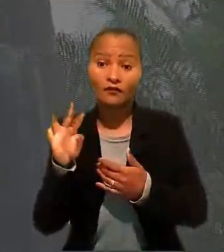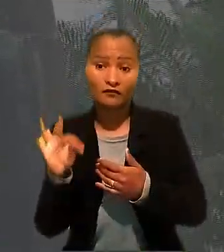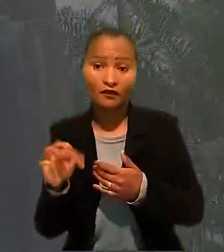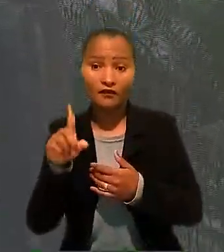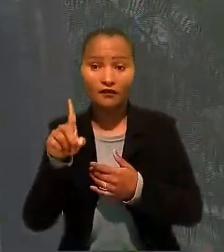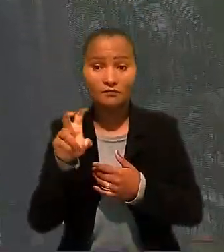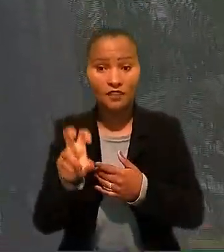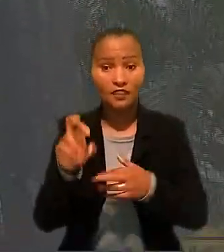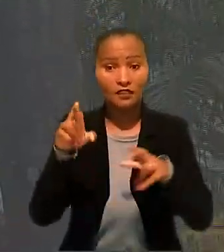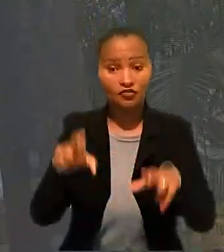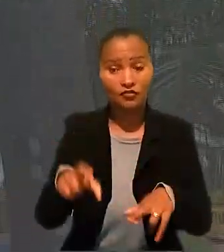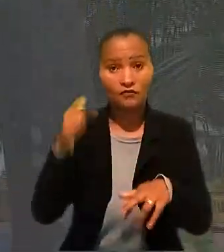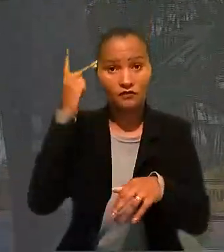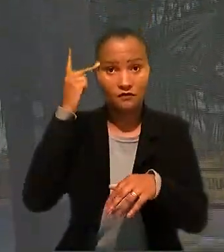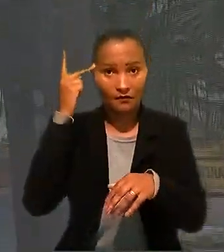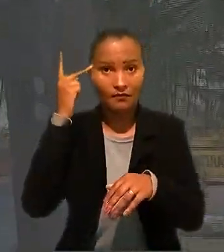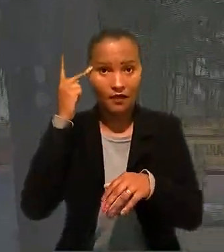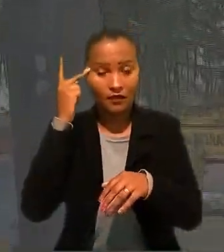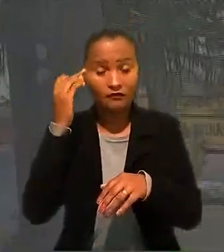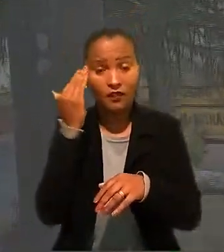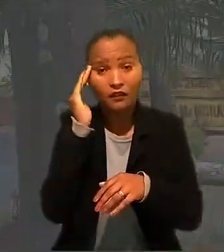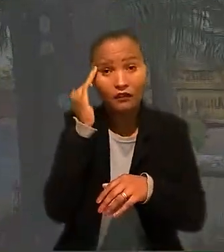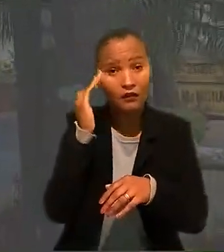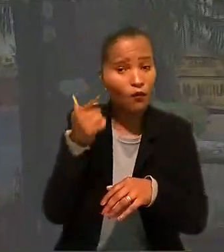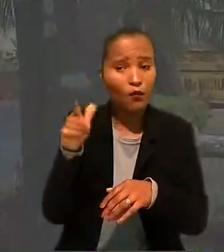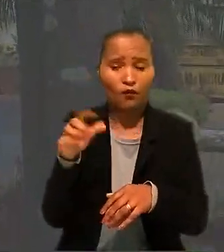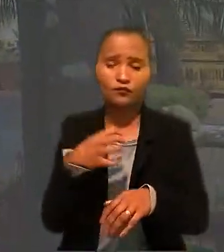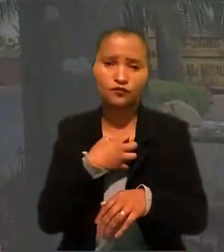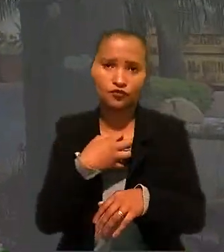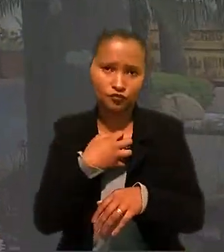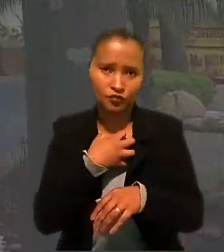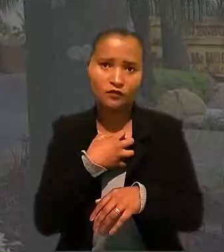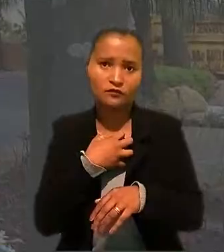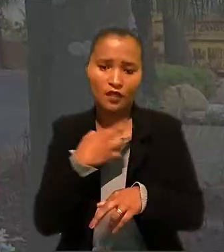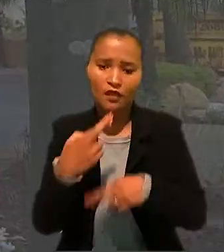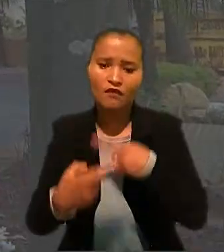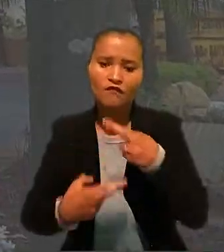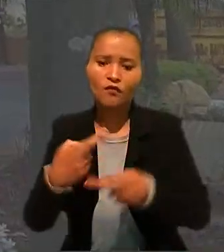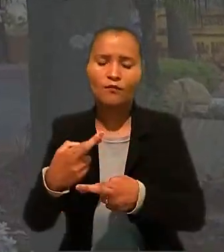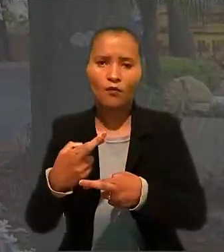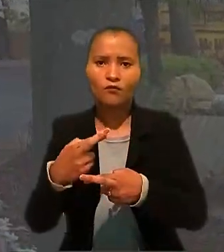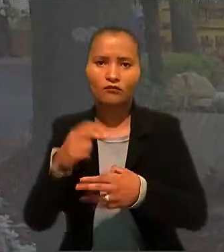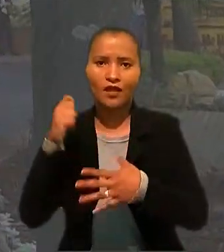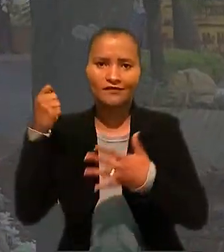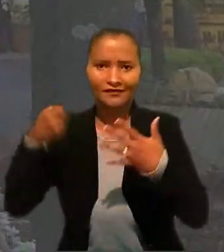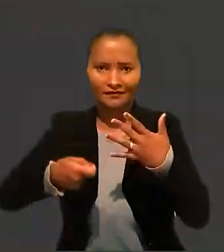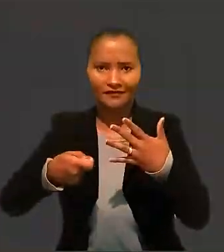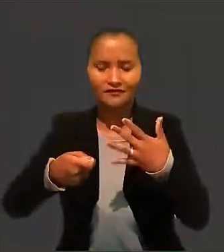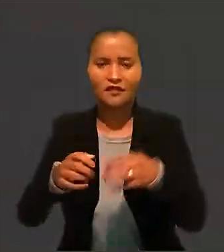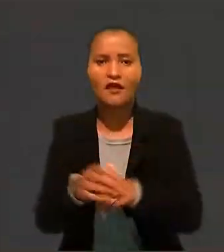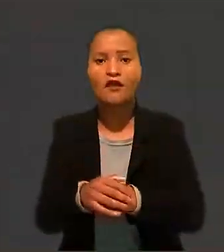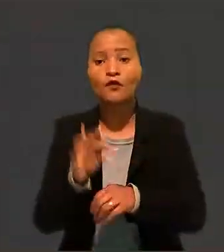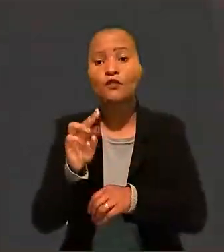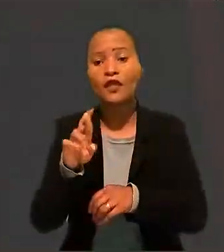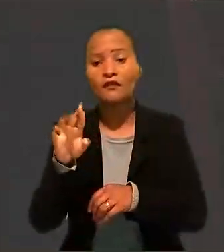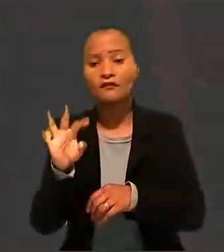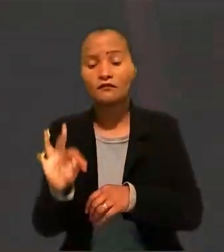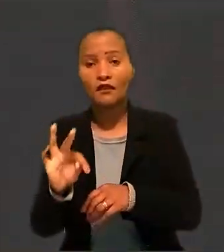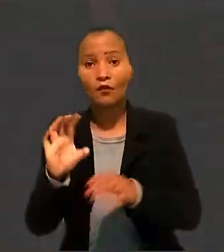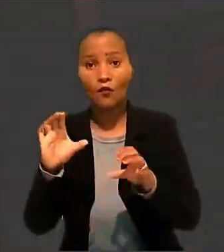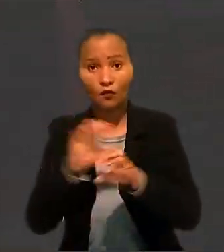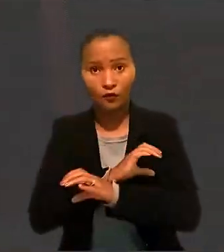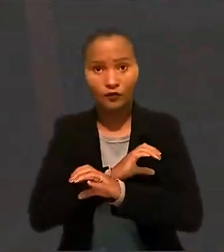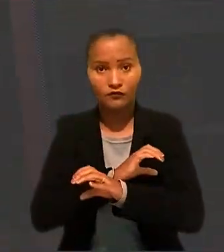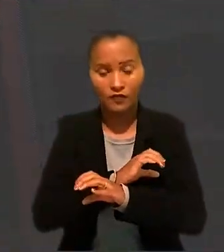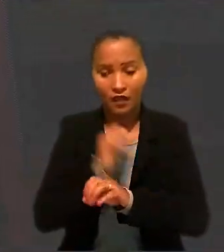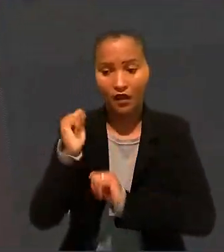da 15ª Região em Campinas, São Paulo, entendeu de outra maneira e reformou a sentença. O TRT concluiu que